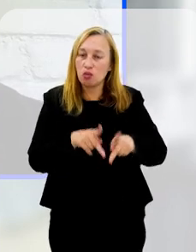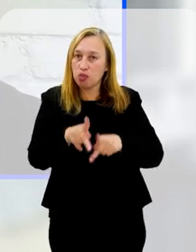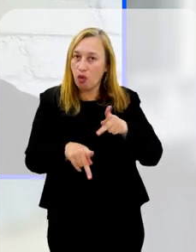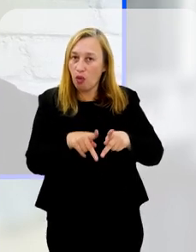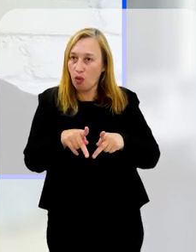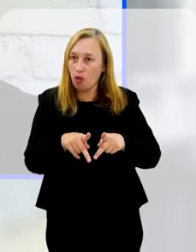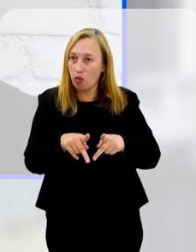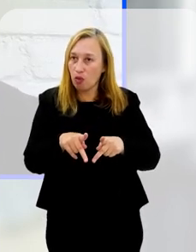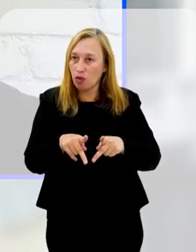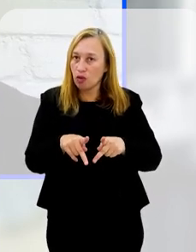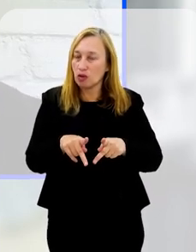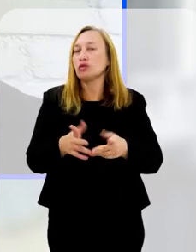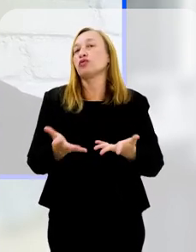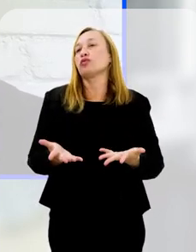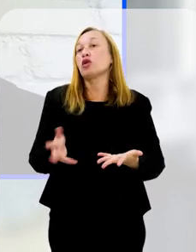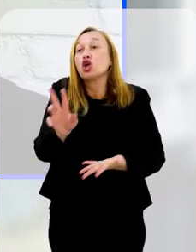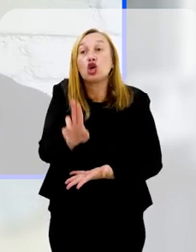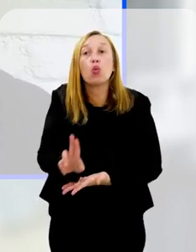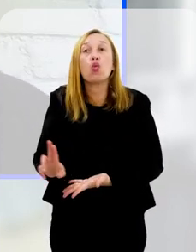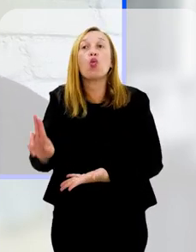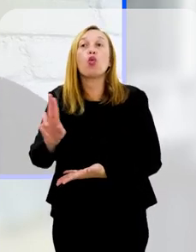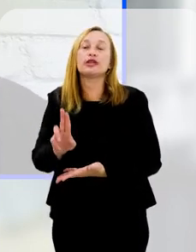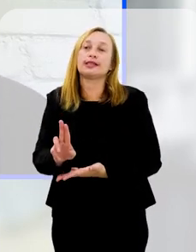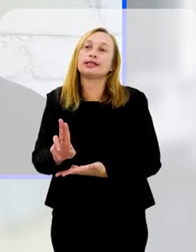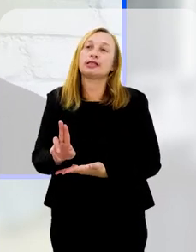essa parte da população que se